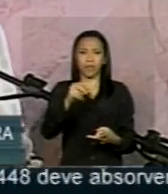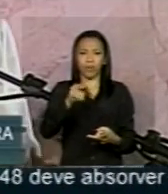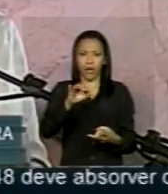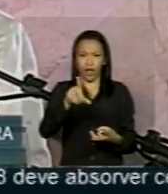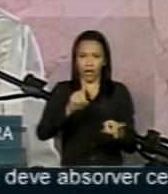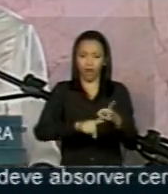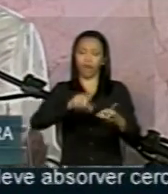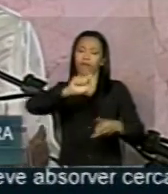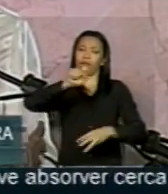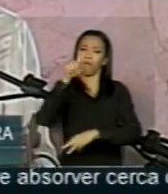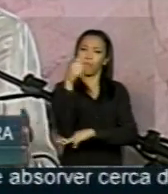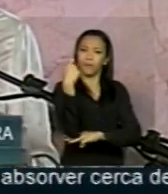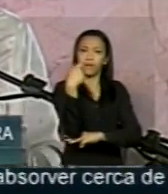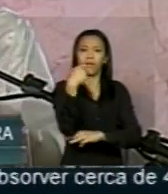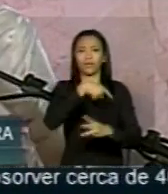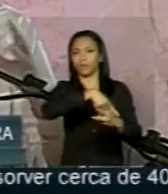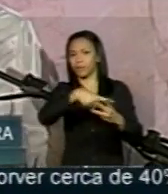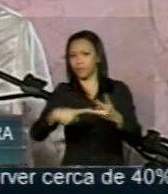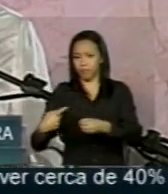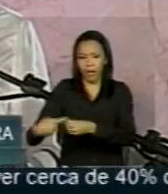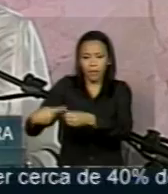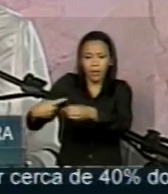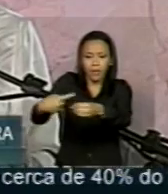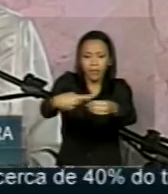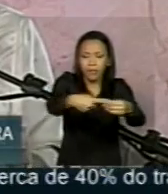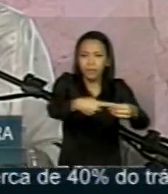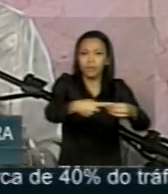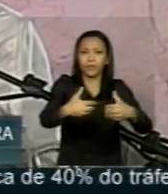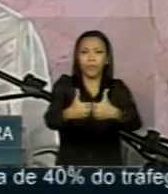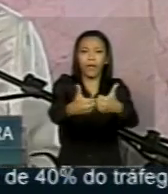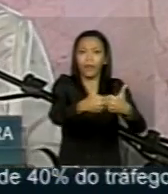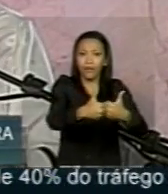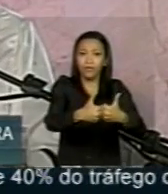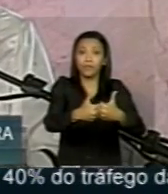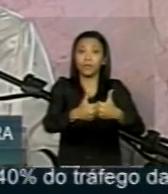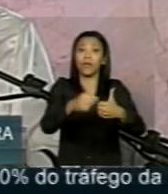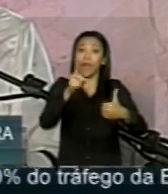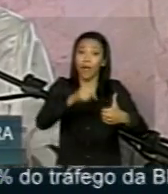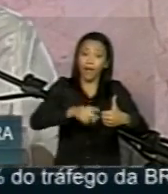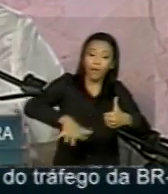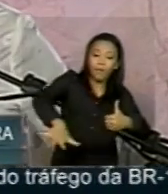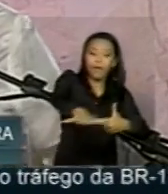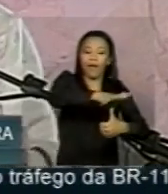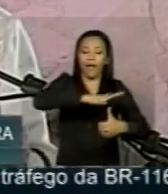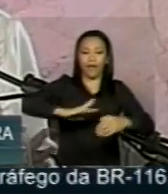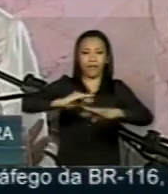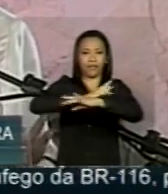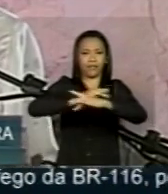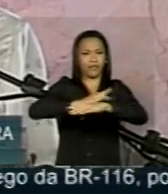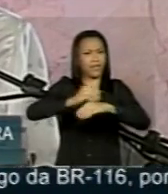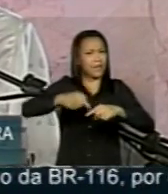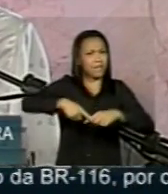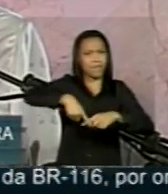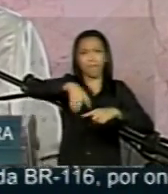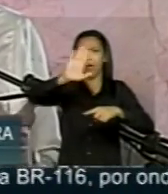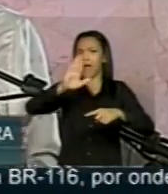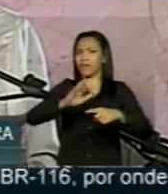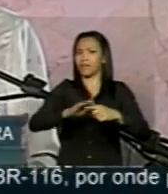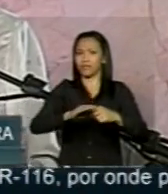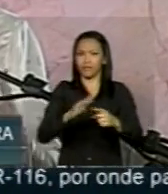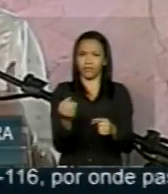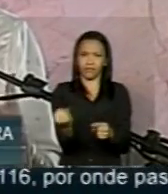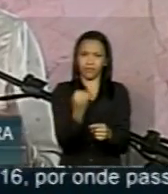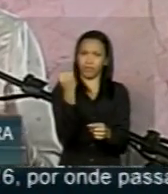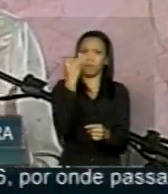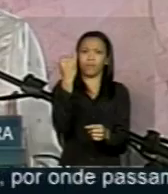Porto Alegre, forma, de um lado, um arco metropolitano, mas ela é mais que um arco.